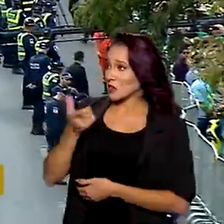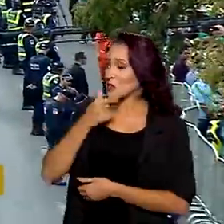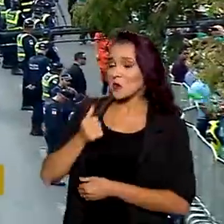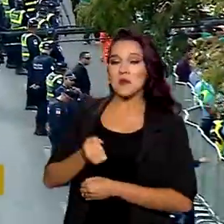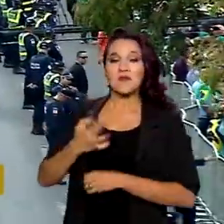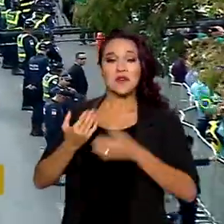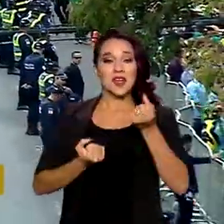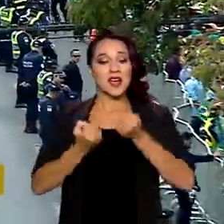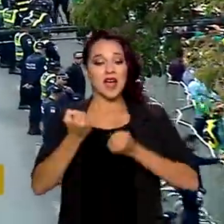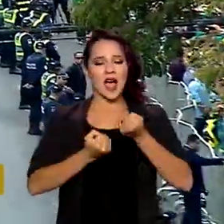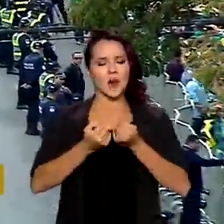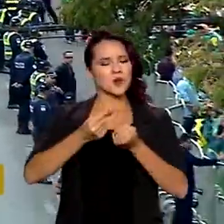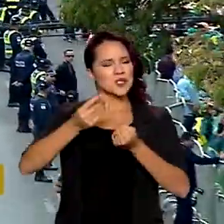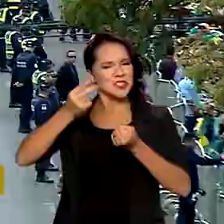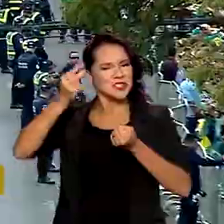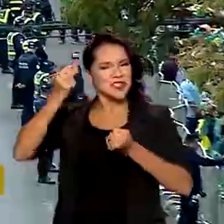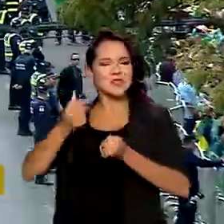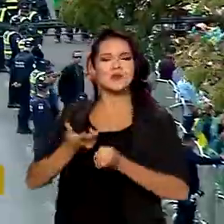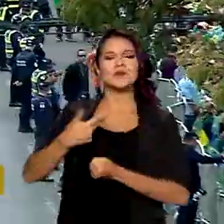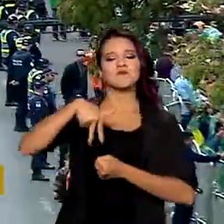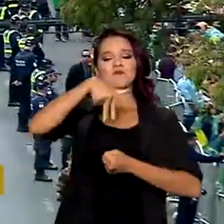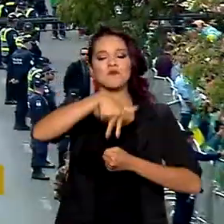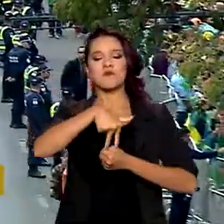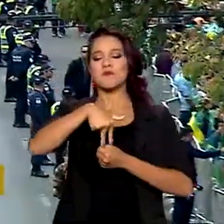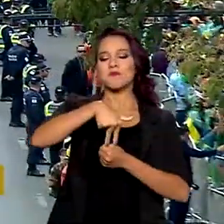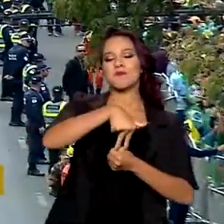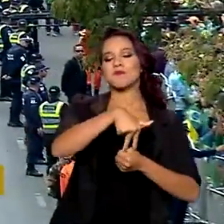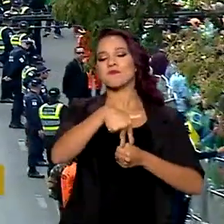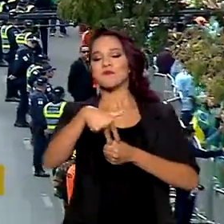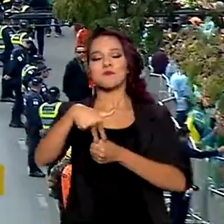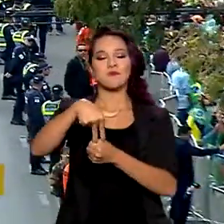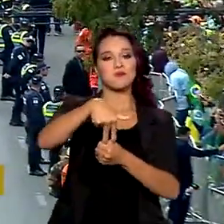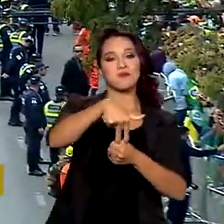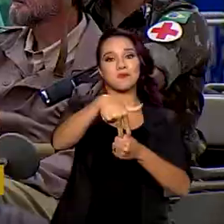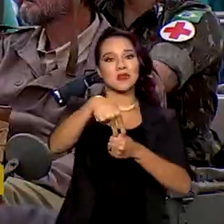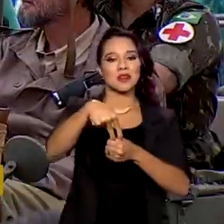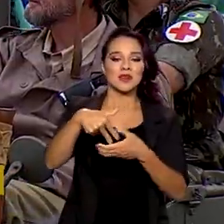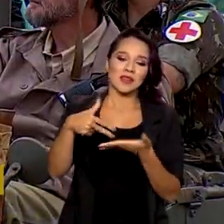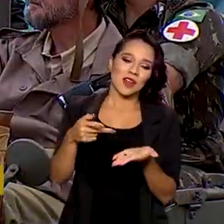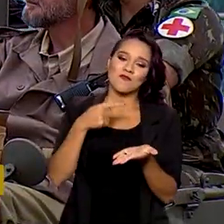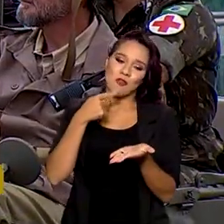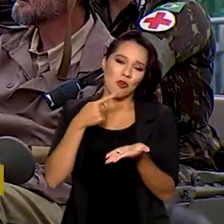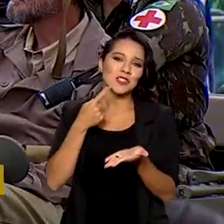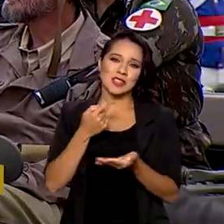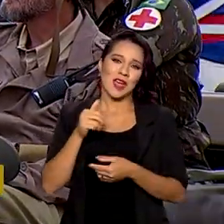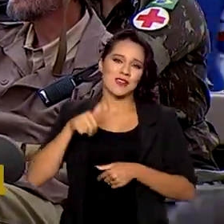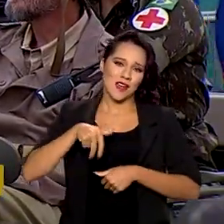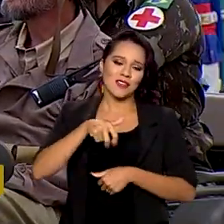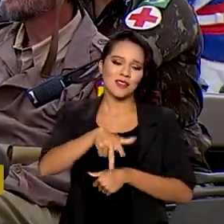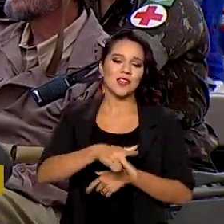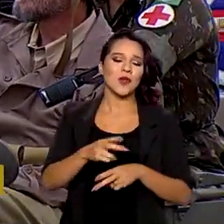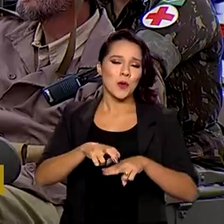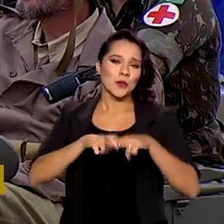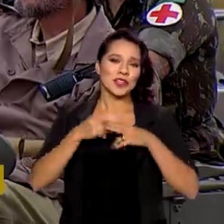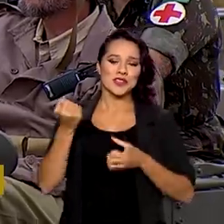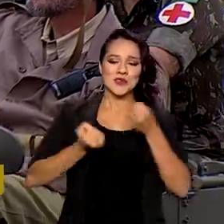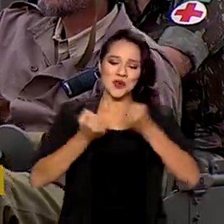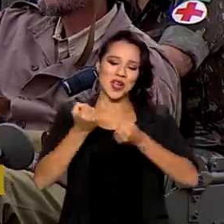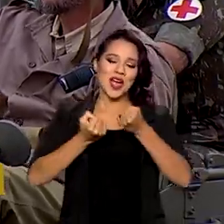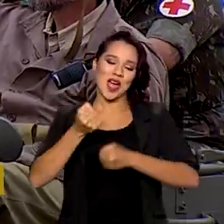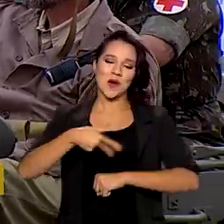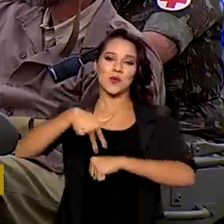desfila em viaturas históricas, então... Obviamente não teria condições de fazer o desfile a pé, por isso o desfile nas viaturas